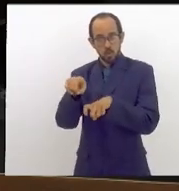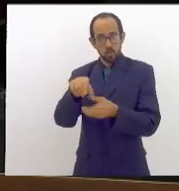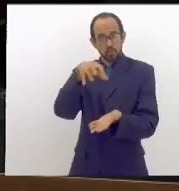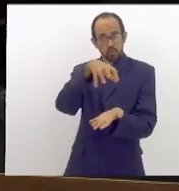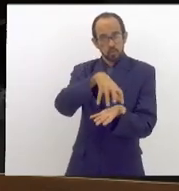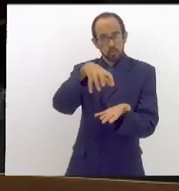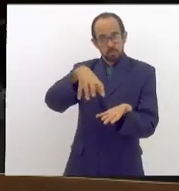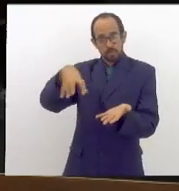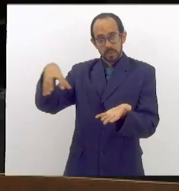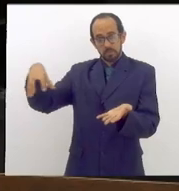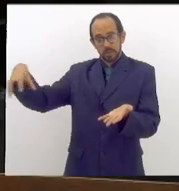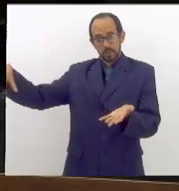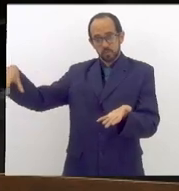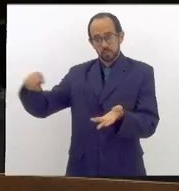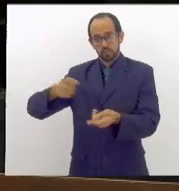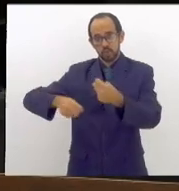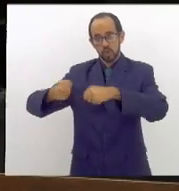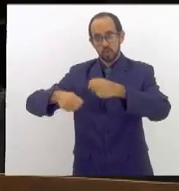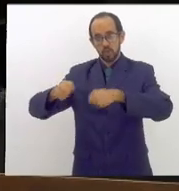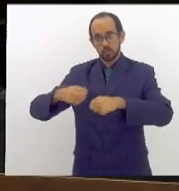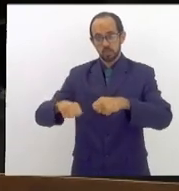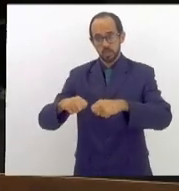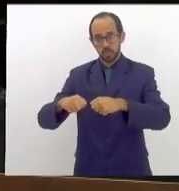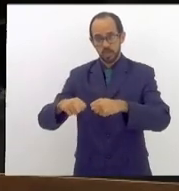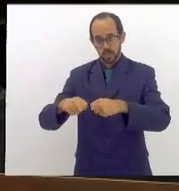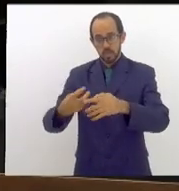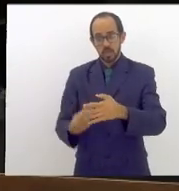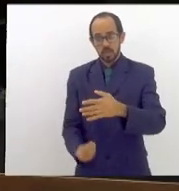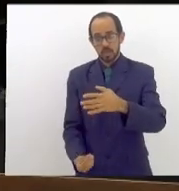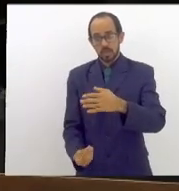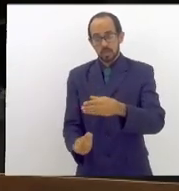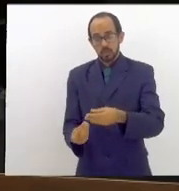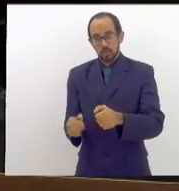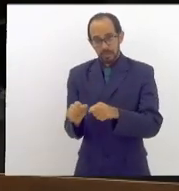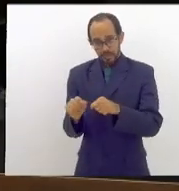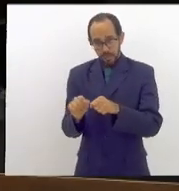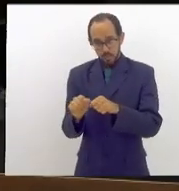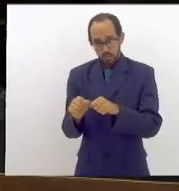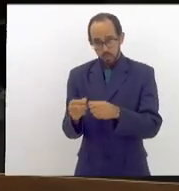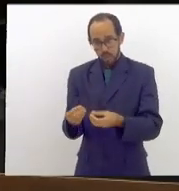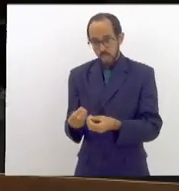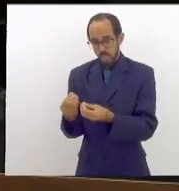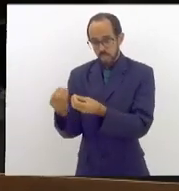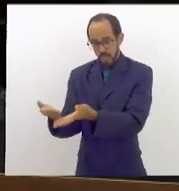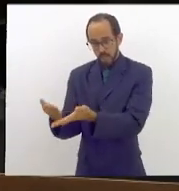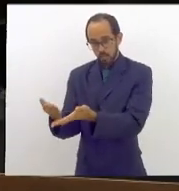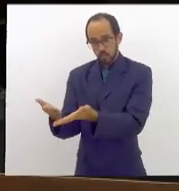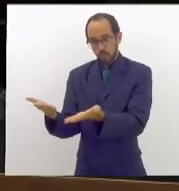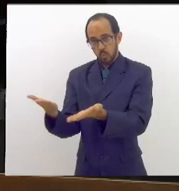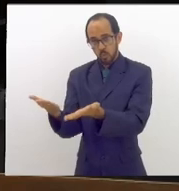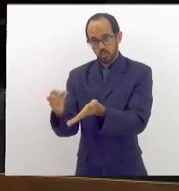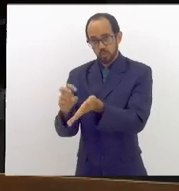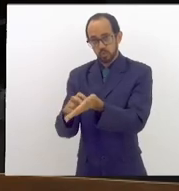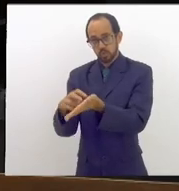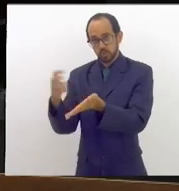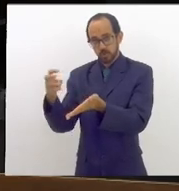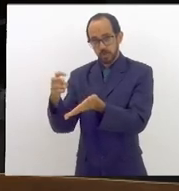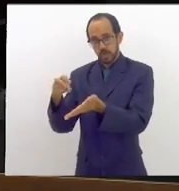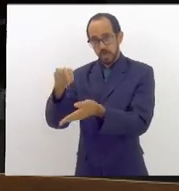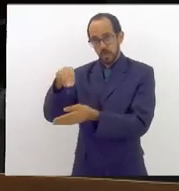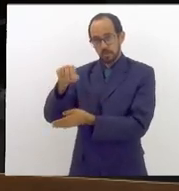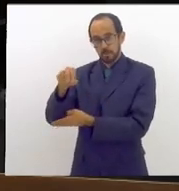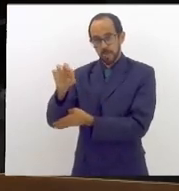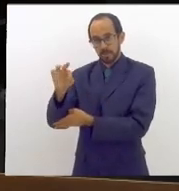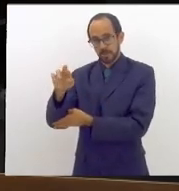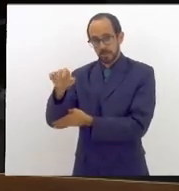de Economia produziram entregar na manhã de hoje a nossa matriz insumo um produto